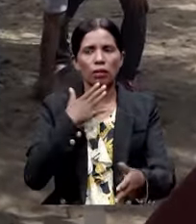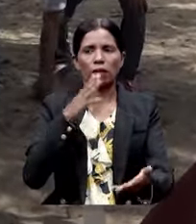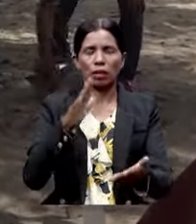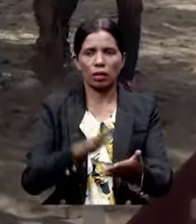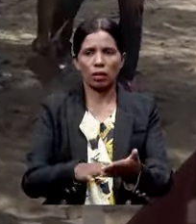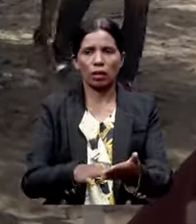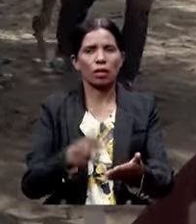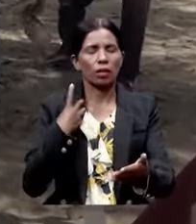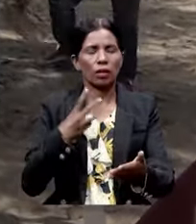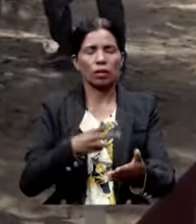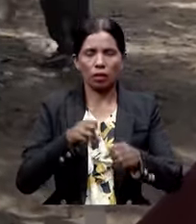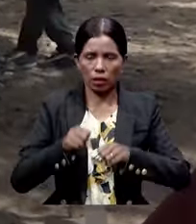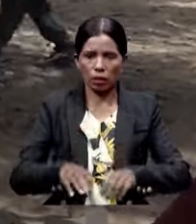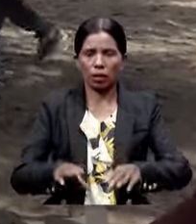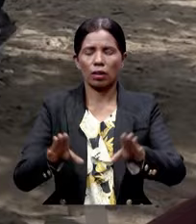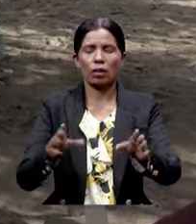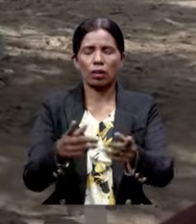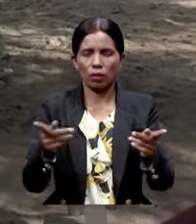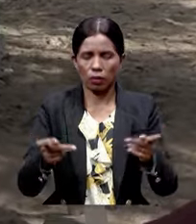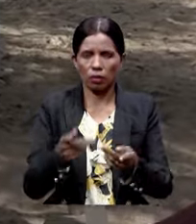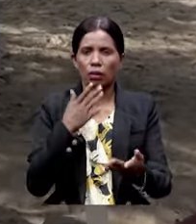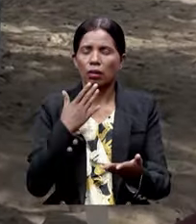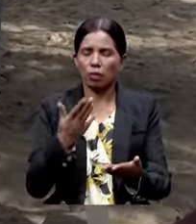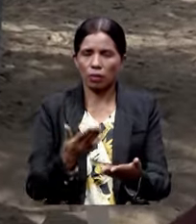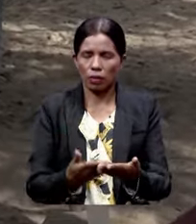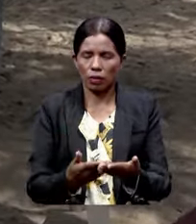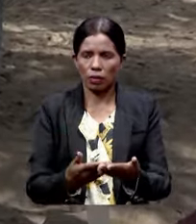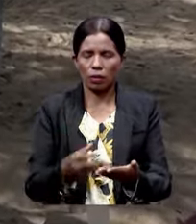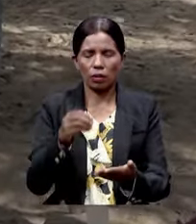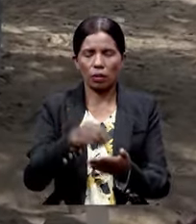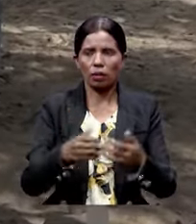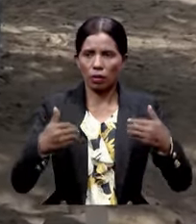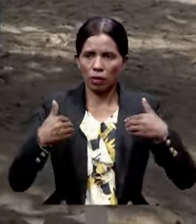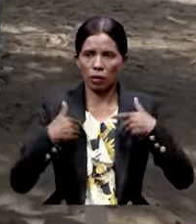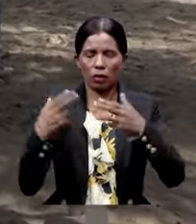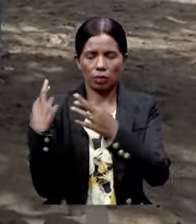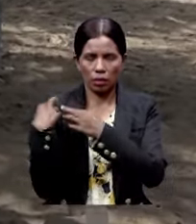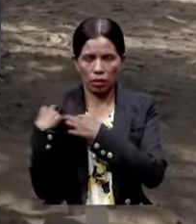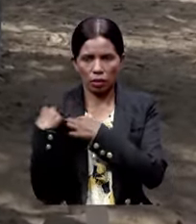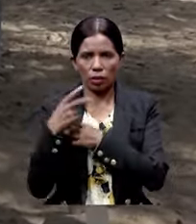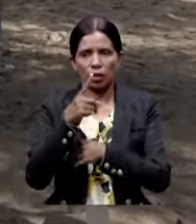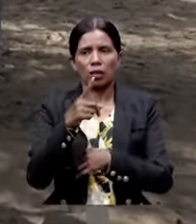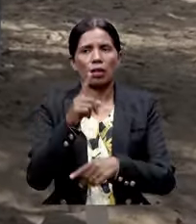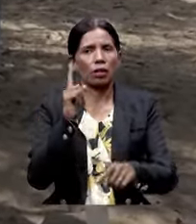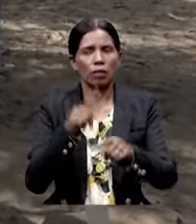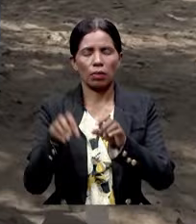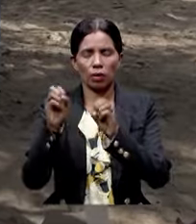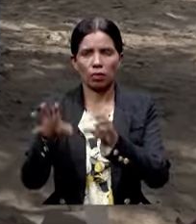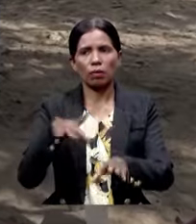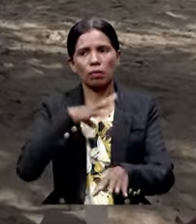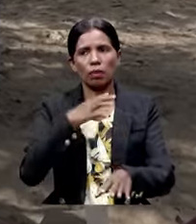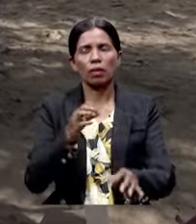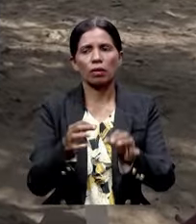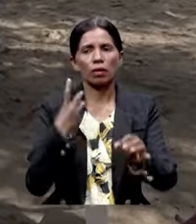bai tenia biodiversidade e tenia meio ambiente e cria responsabilidade ira cada la belle soy foer e se ita